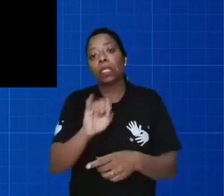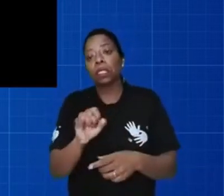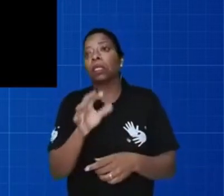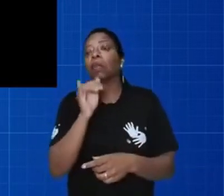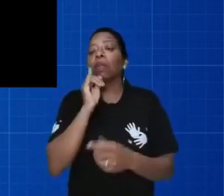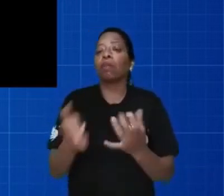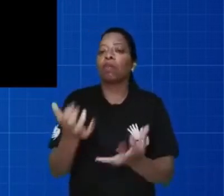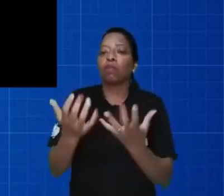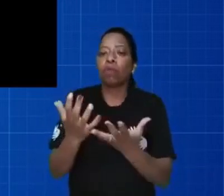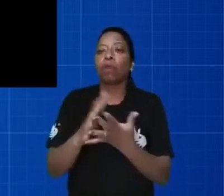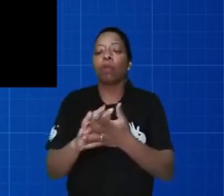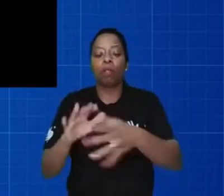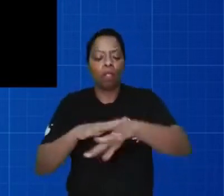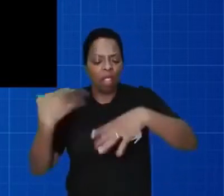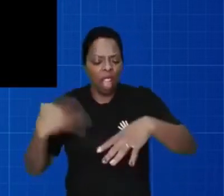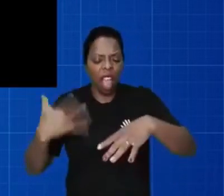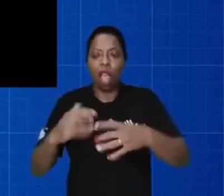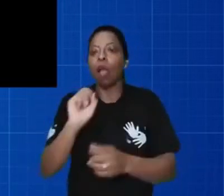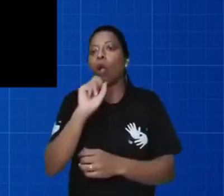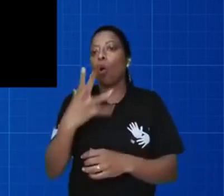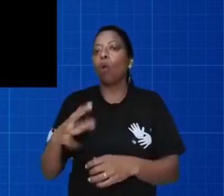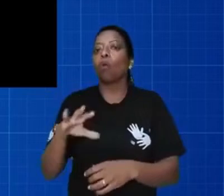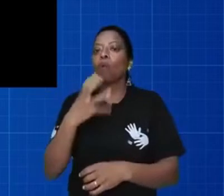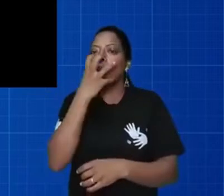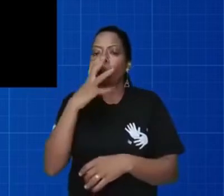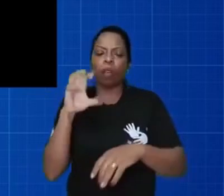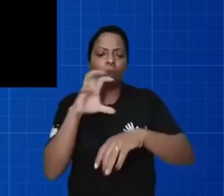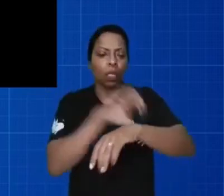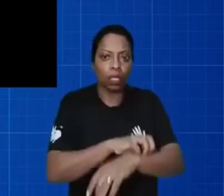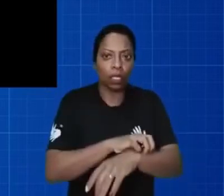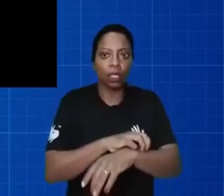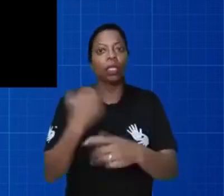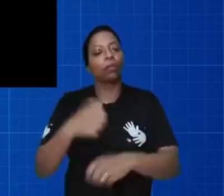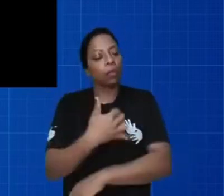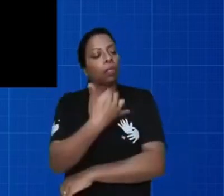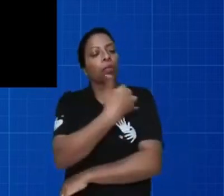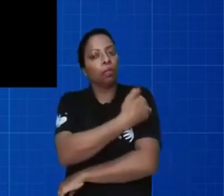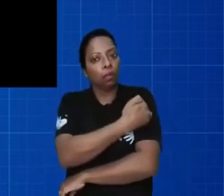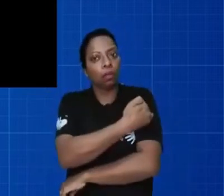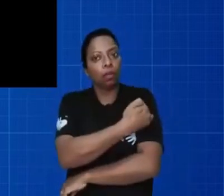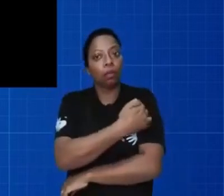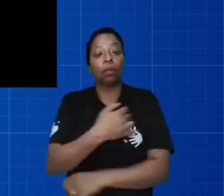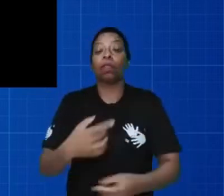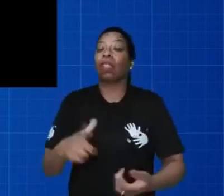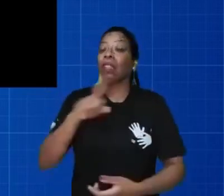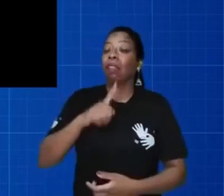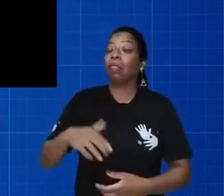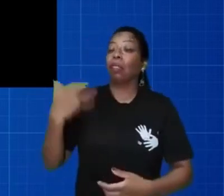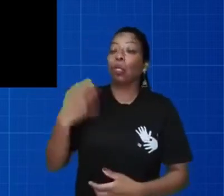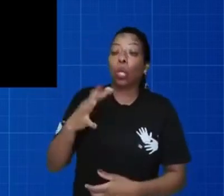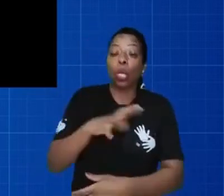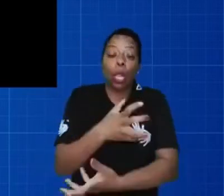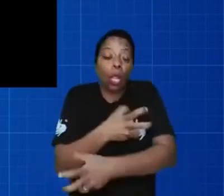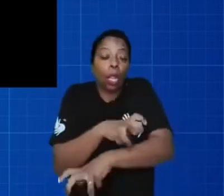causa espasmos musculares dolorosos. Pense, se uma cãibra em um músculo do corpo dói, imagine no corpo inteiro. Ela pode